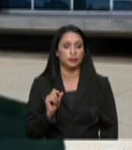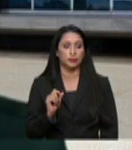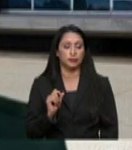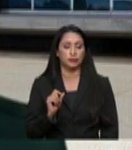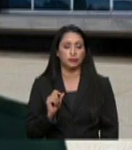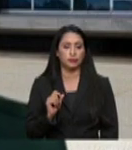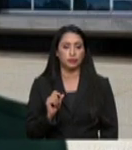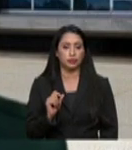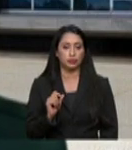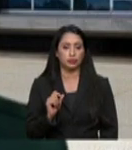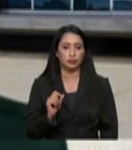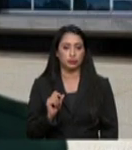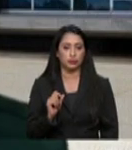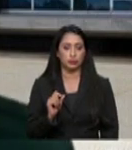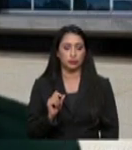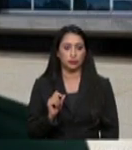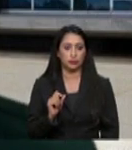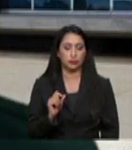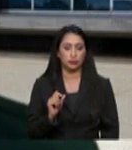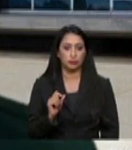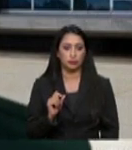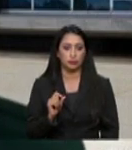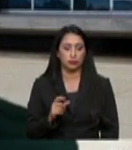nós colocamos um